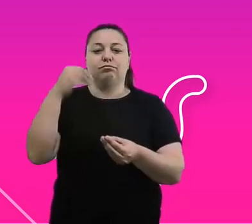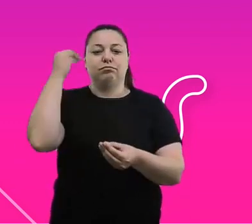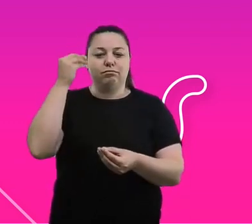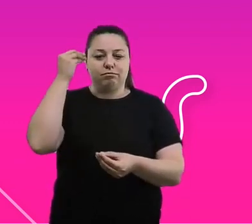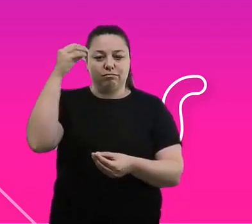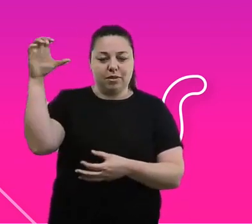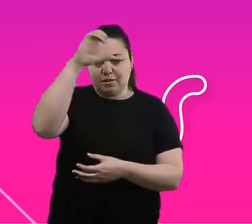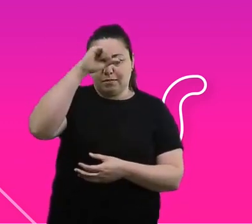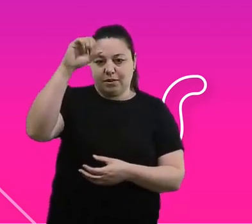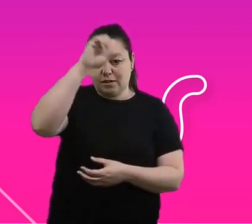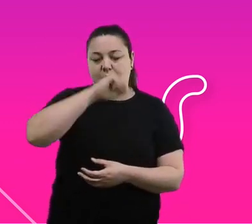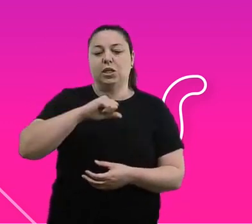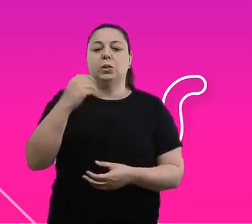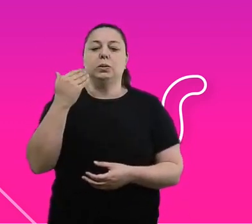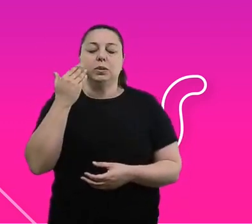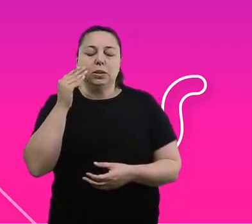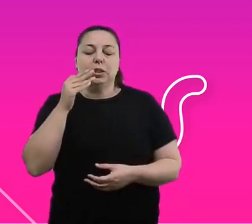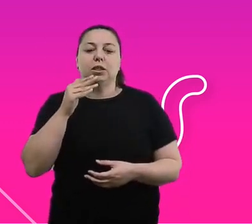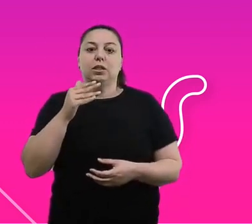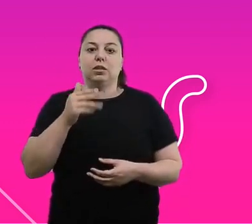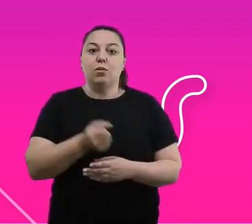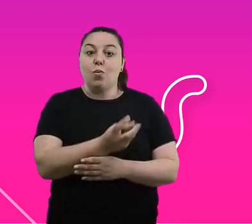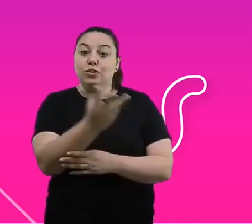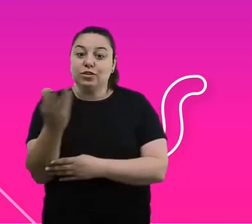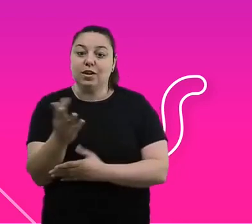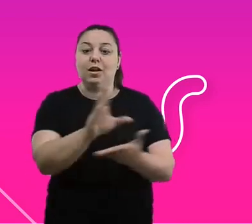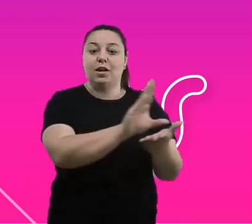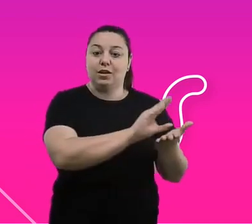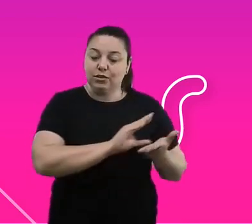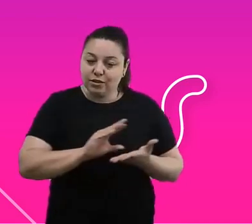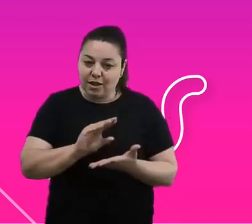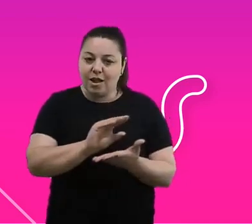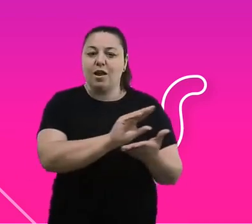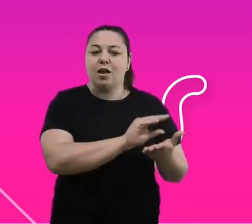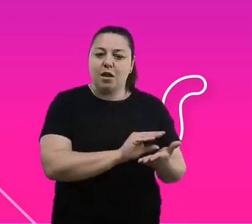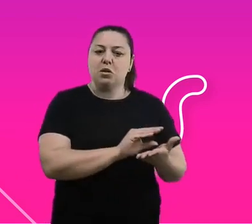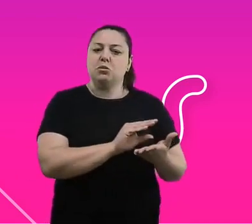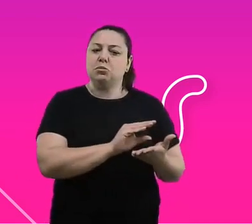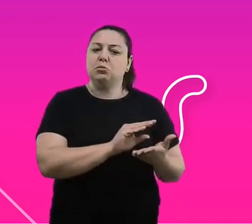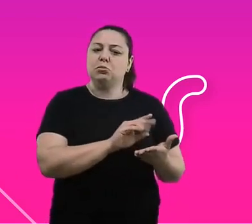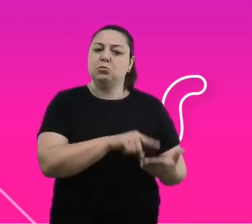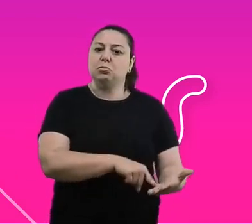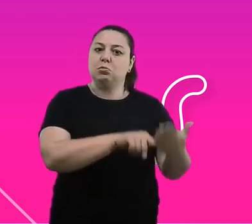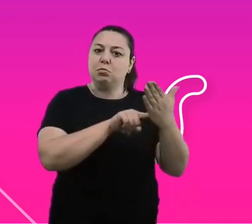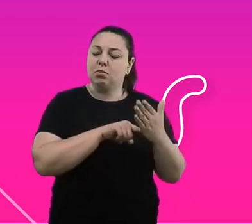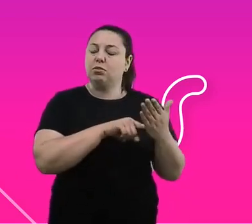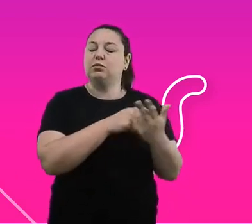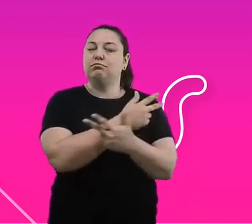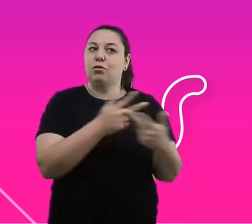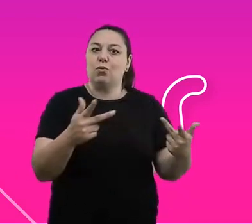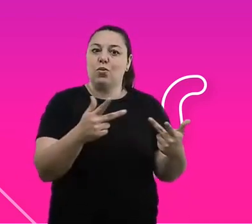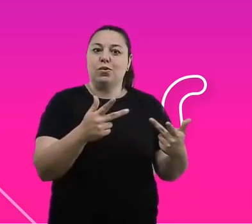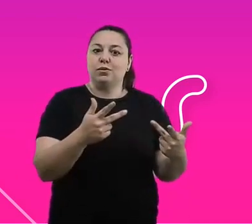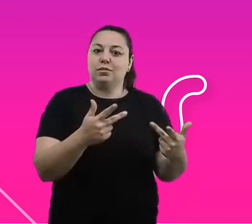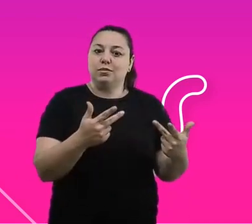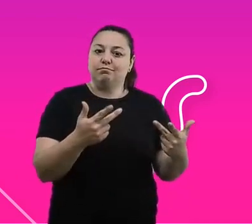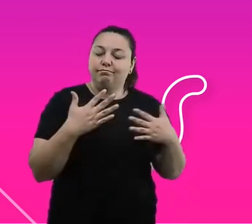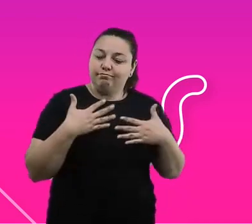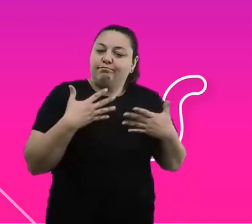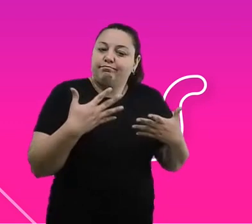no mesmo barco da Maria, um estado enorme, com muitas diferenças, e que a gente precisava realmente, durante esse período de